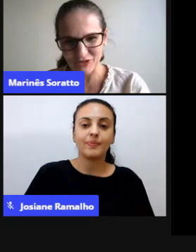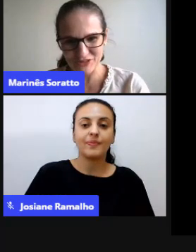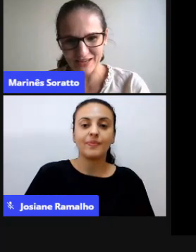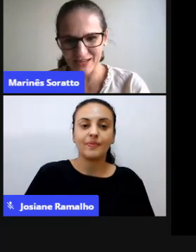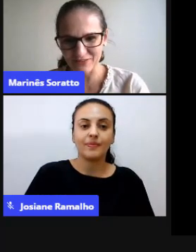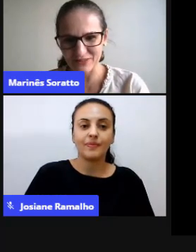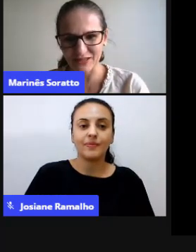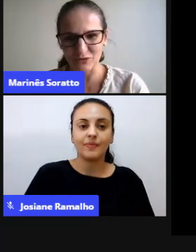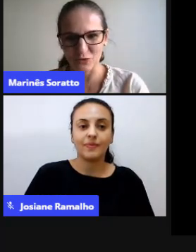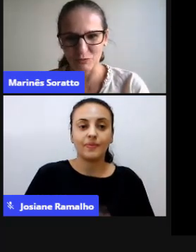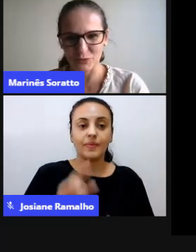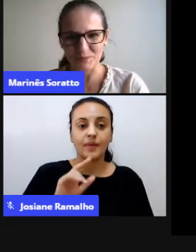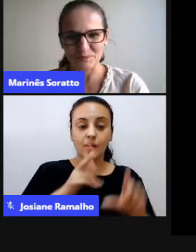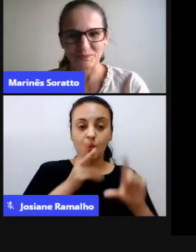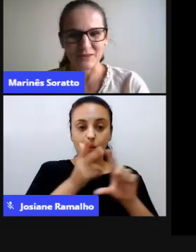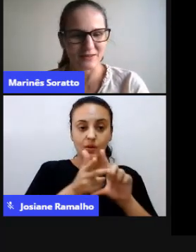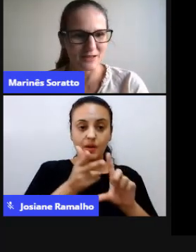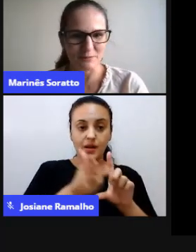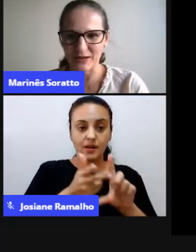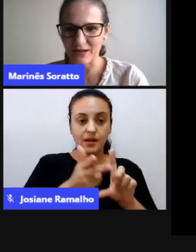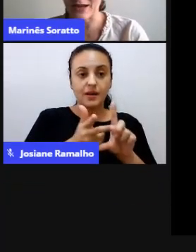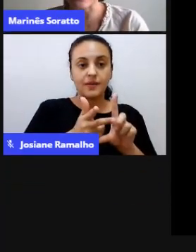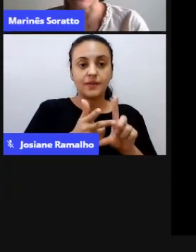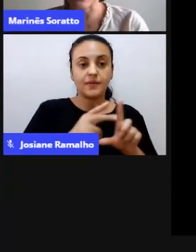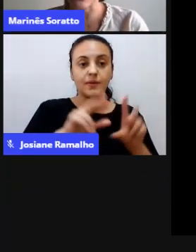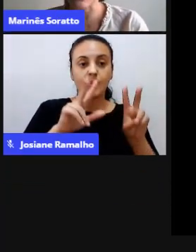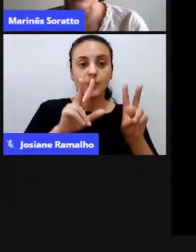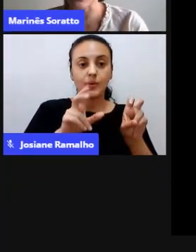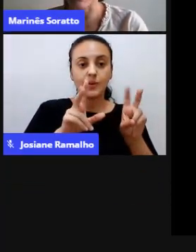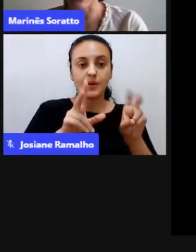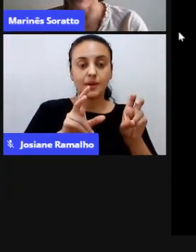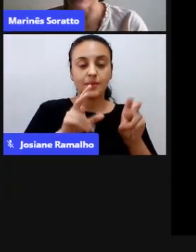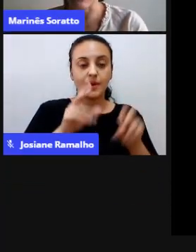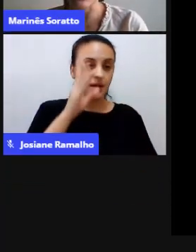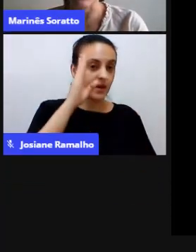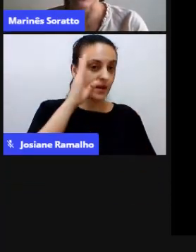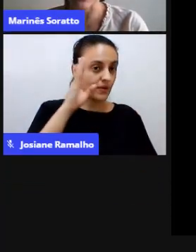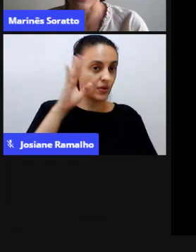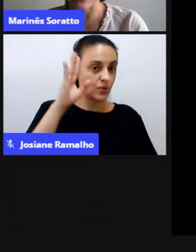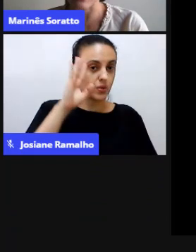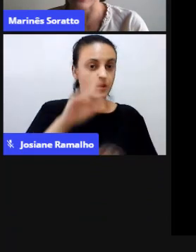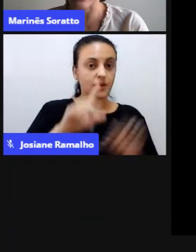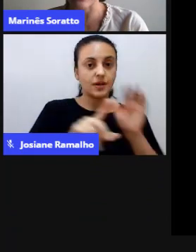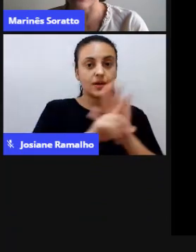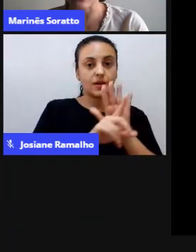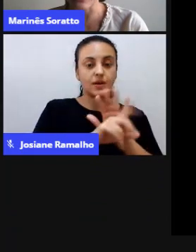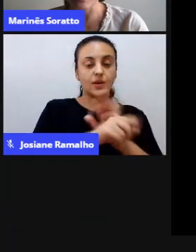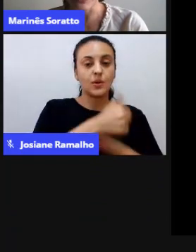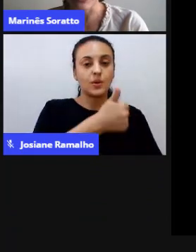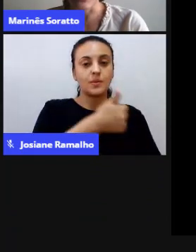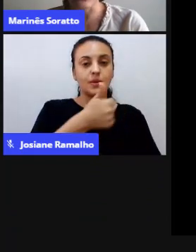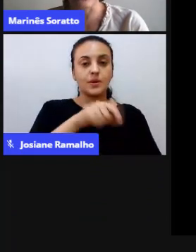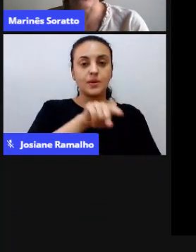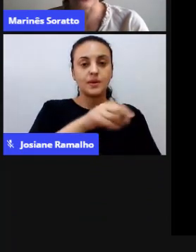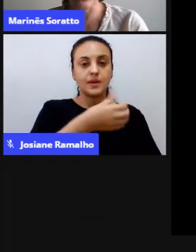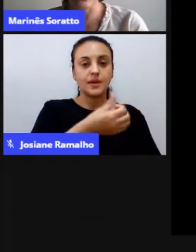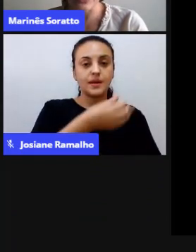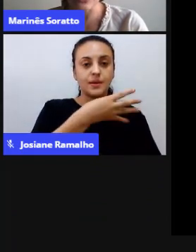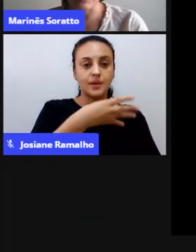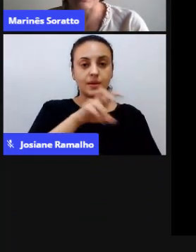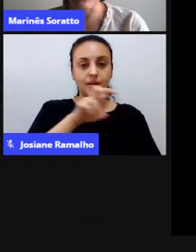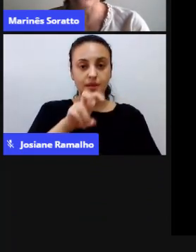Então, nossa live tem como tema, né, as reflexões sobre a Lei 11.645 e os